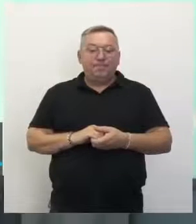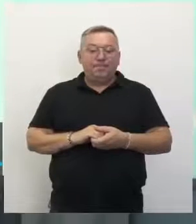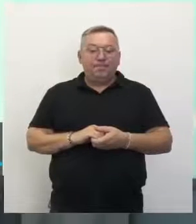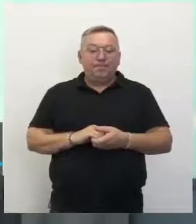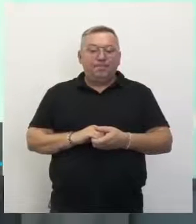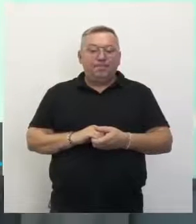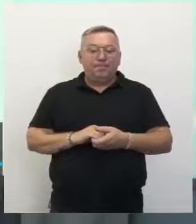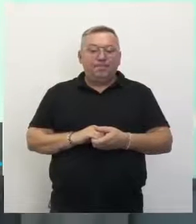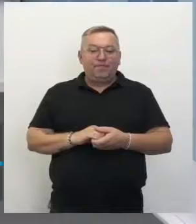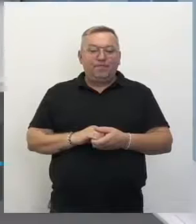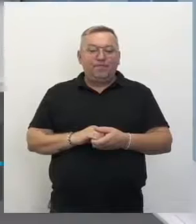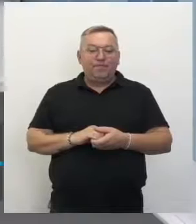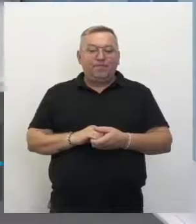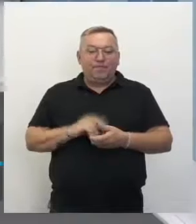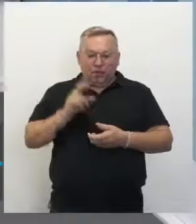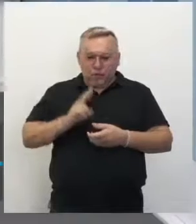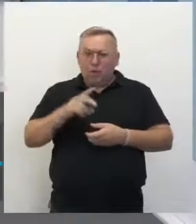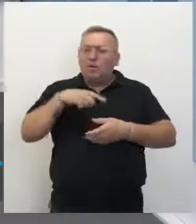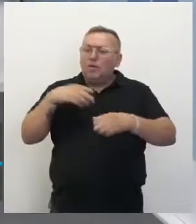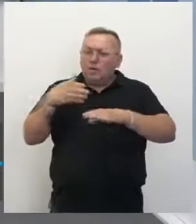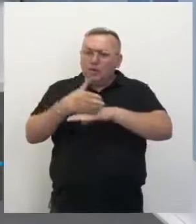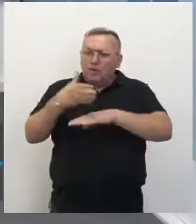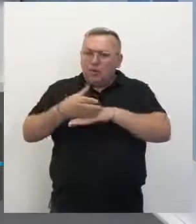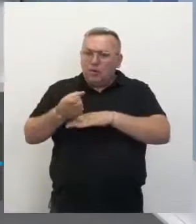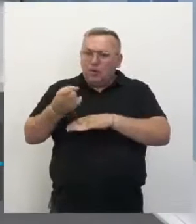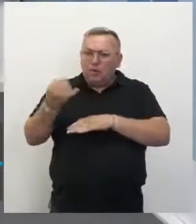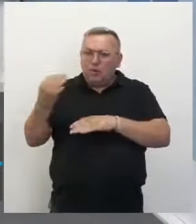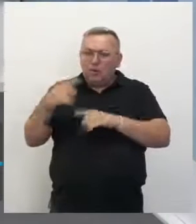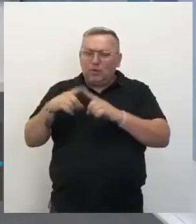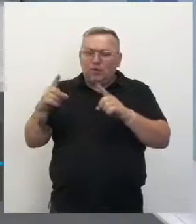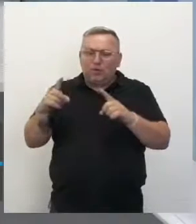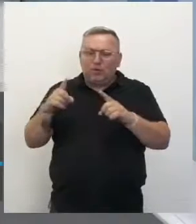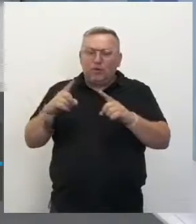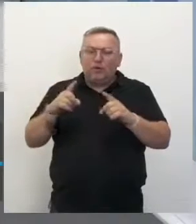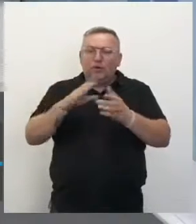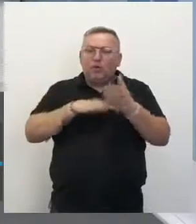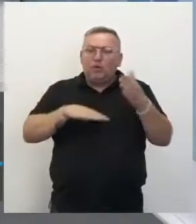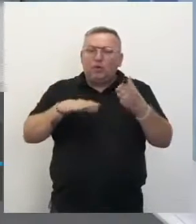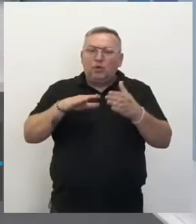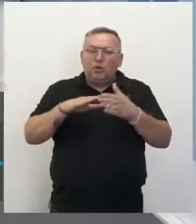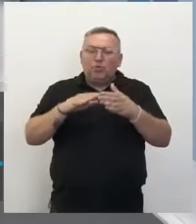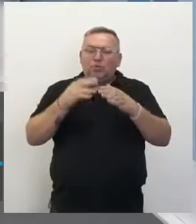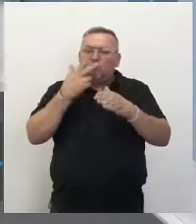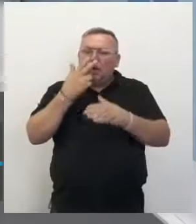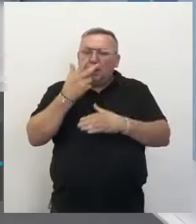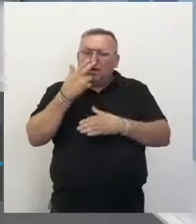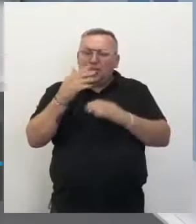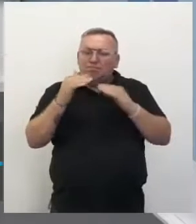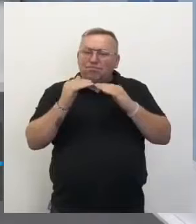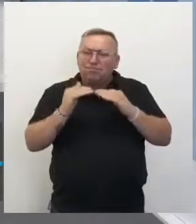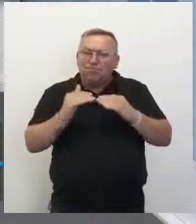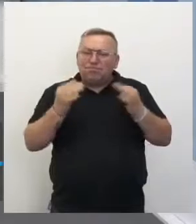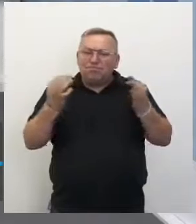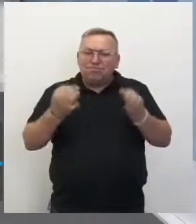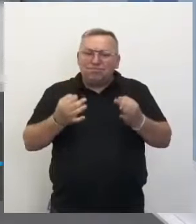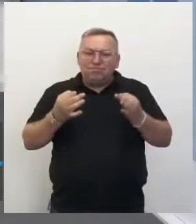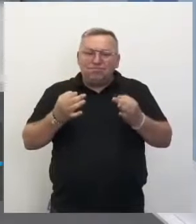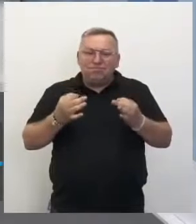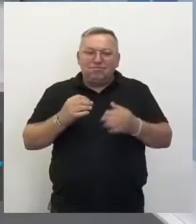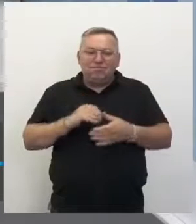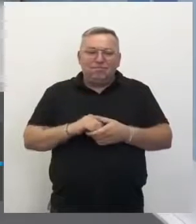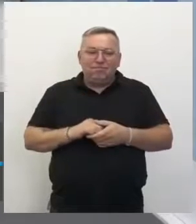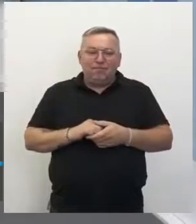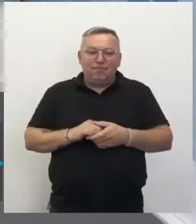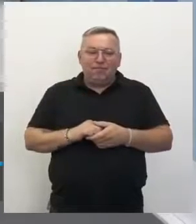prosseguir? Pode, tem várias participações aqui, mas todas num consenso muito bem delineado aqui,